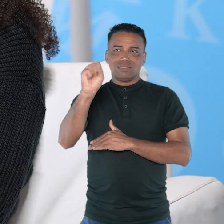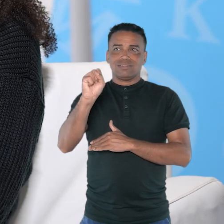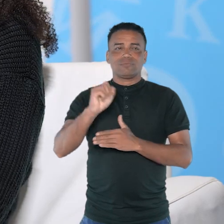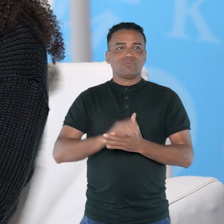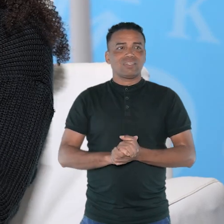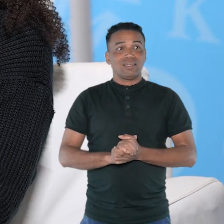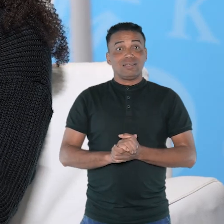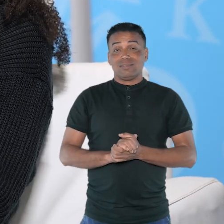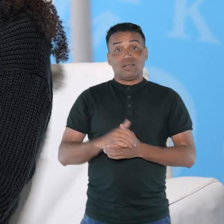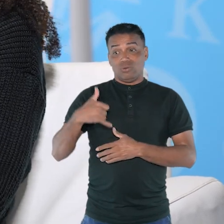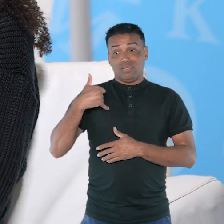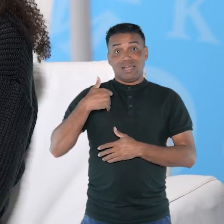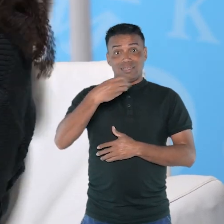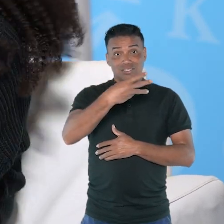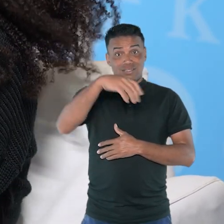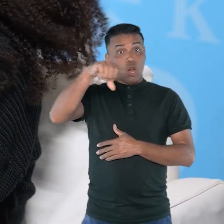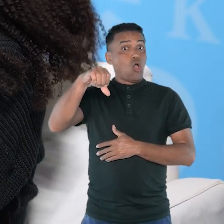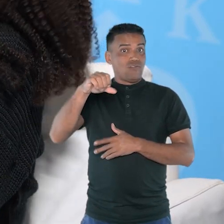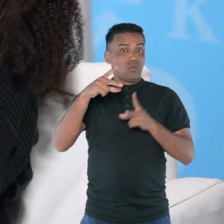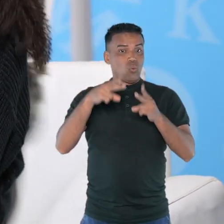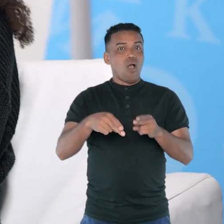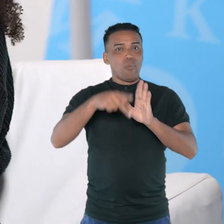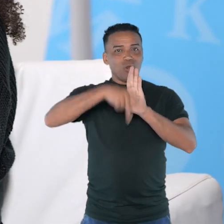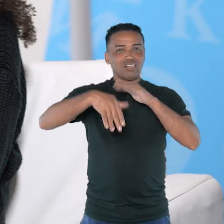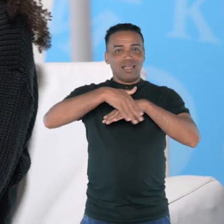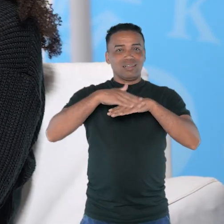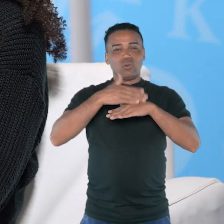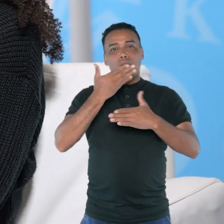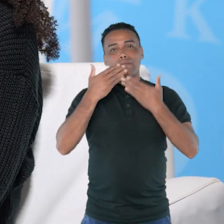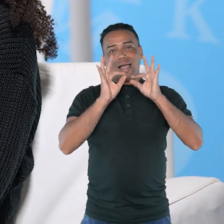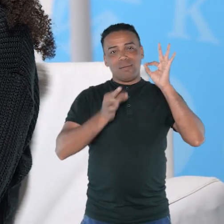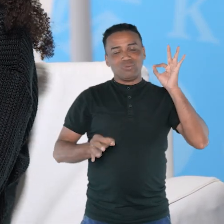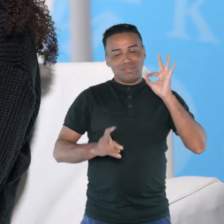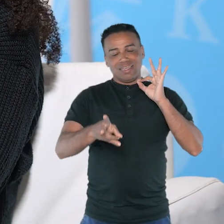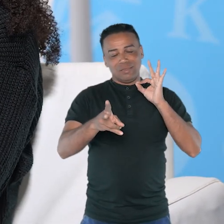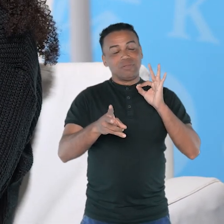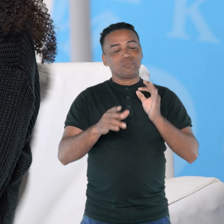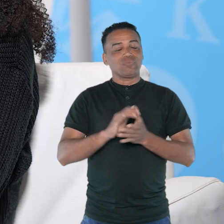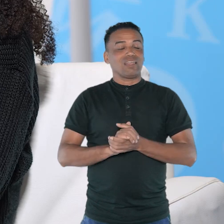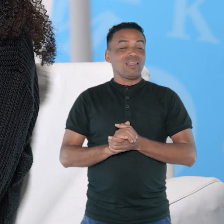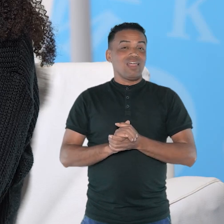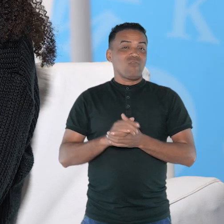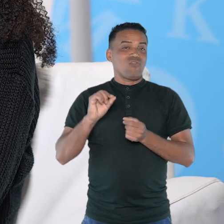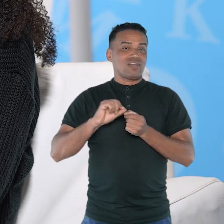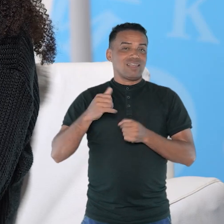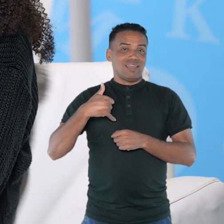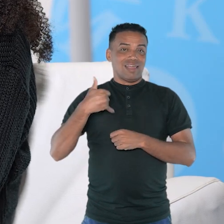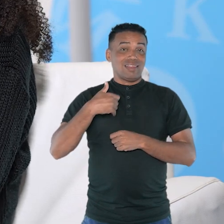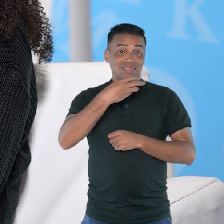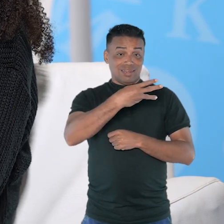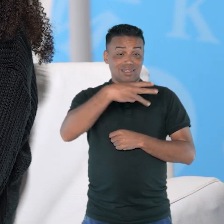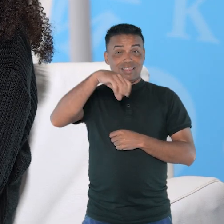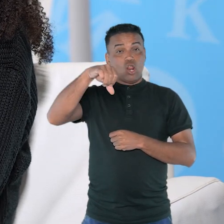anos, gente, igual sempre um papo, tenho aqui ano 39, eu faço 39 em julho, e